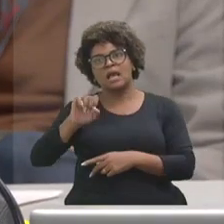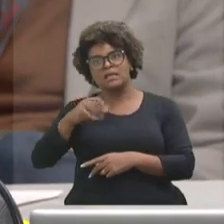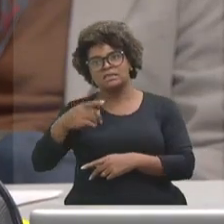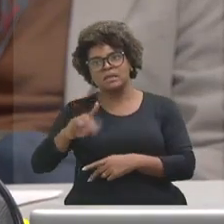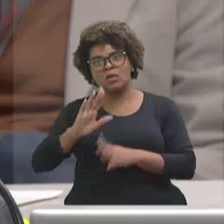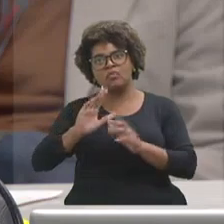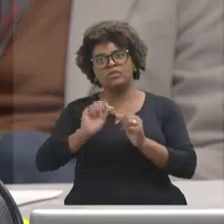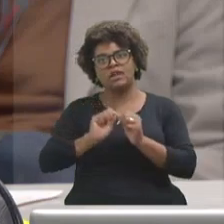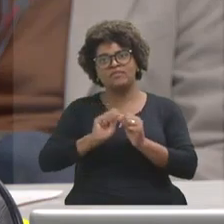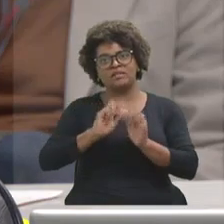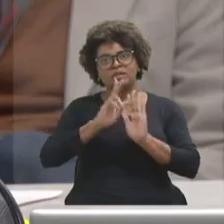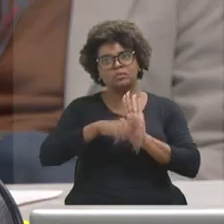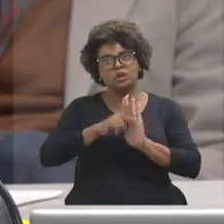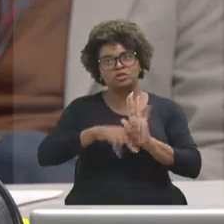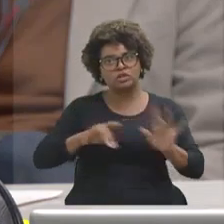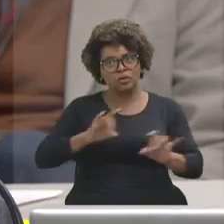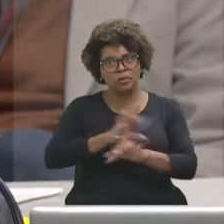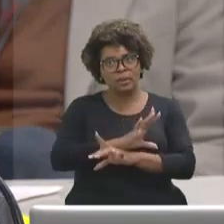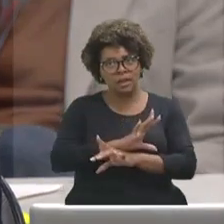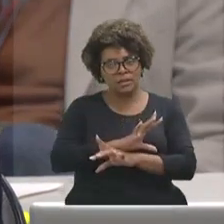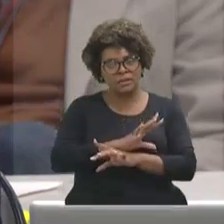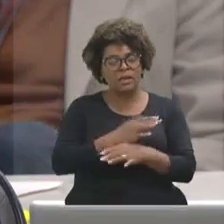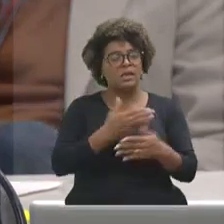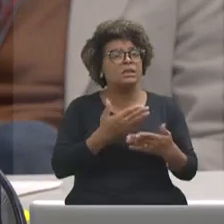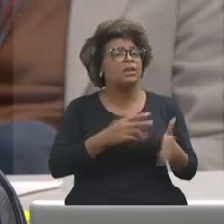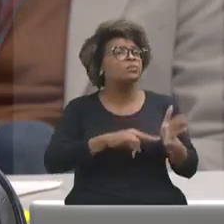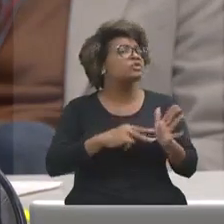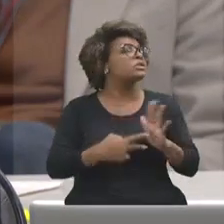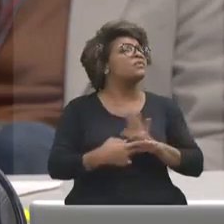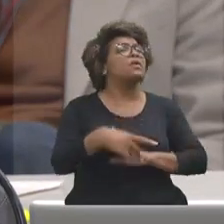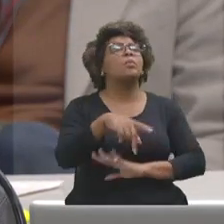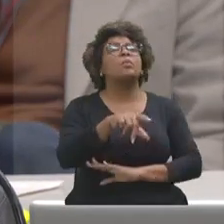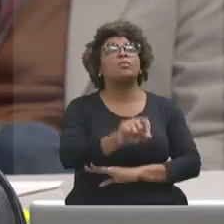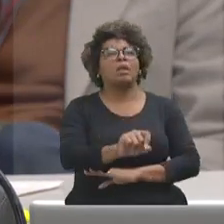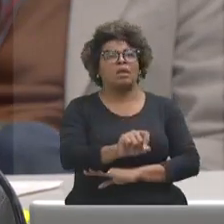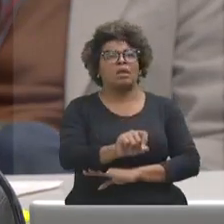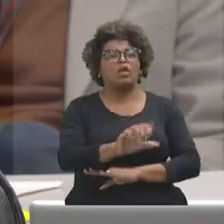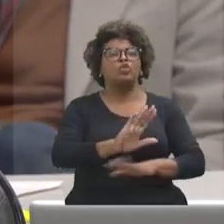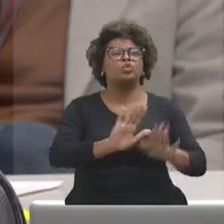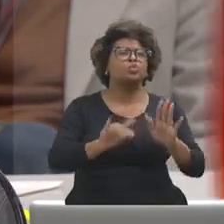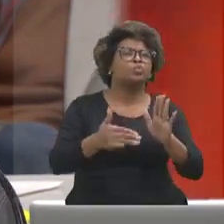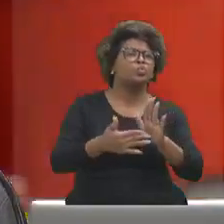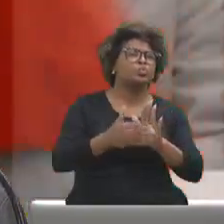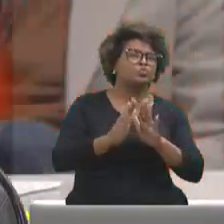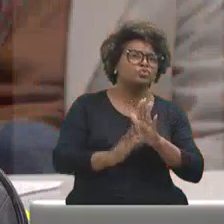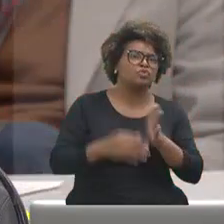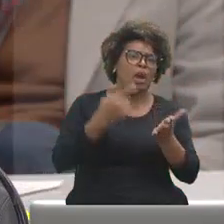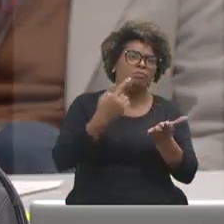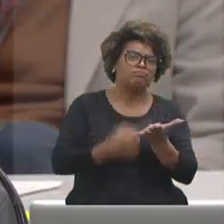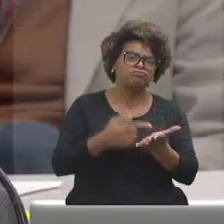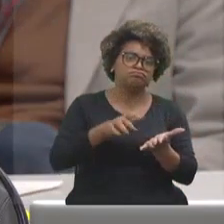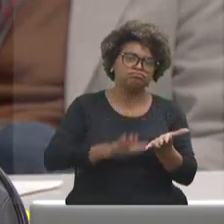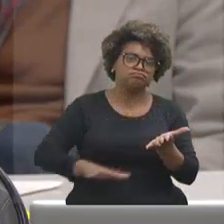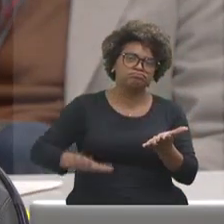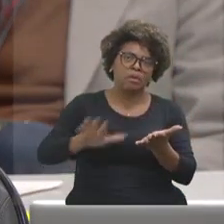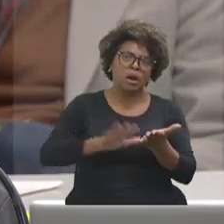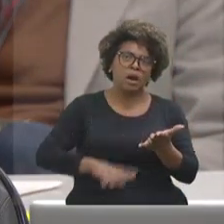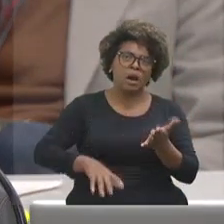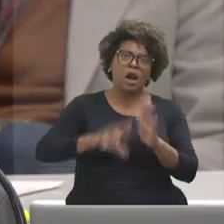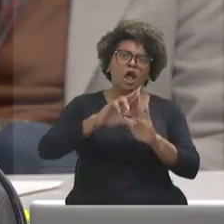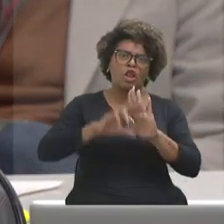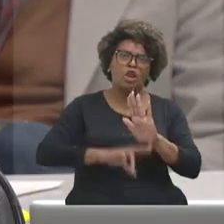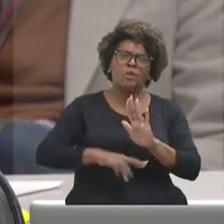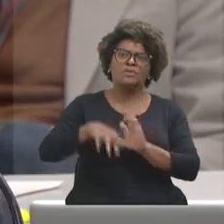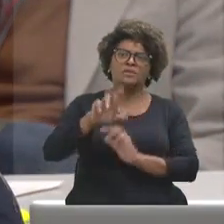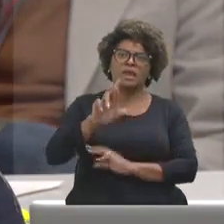O que que significa com a vocação que foi estabelecida e pactuada na região e com as novas o novo regramento das novas rdcs